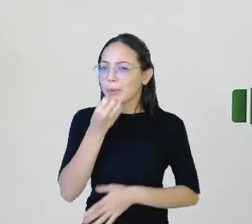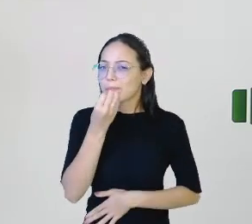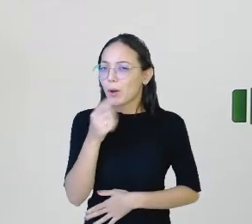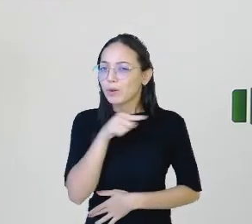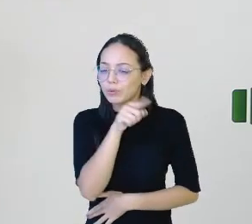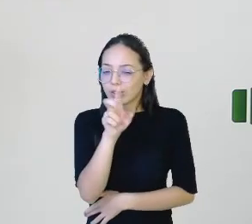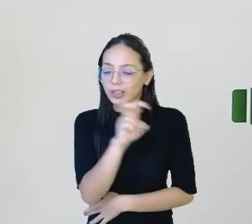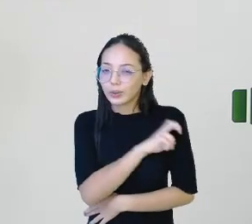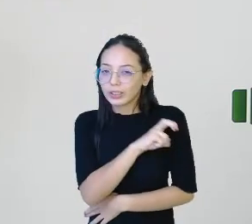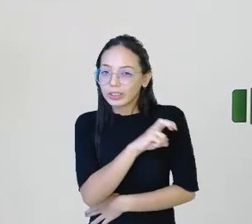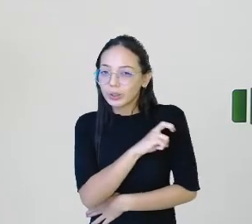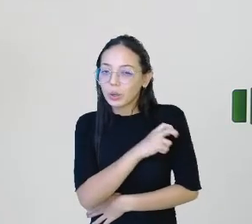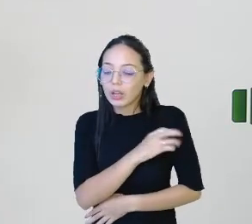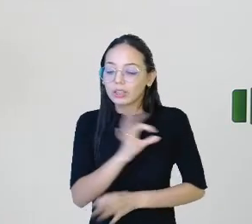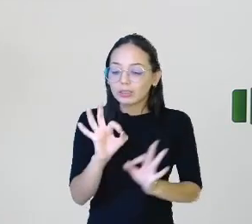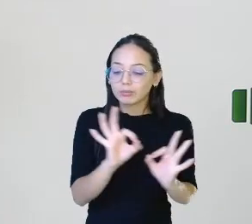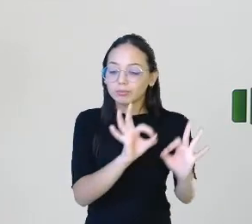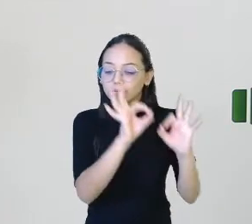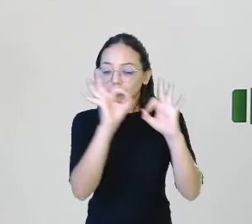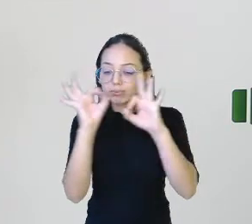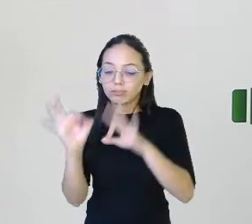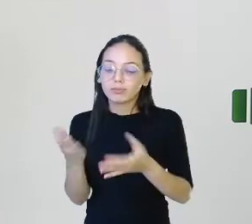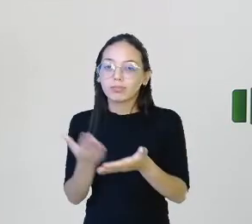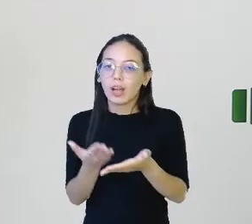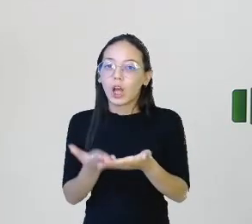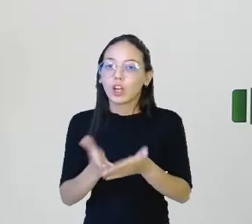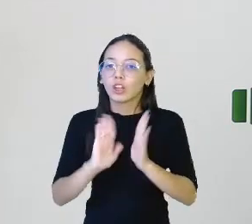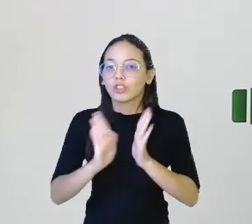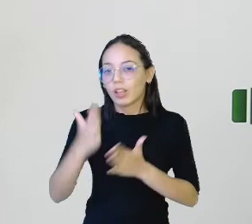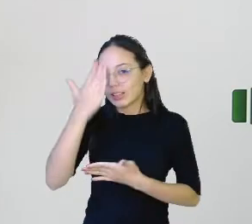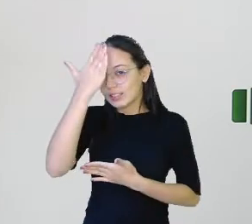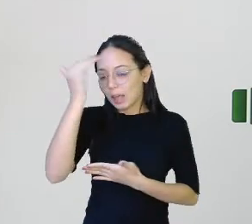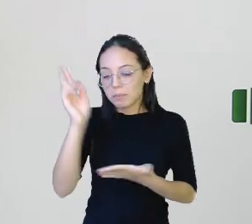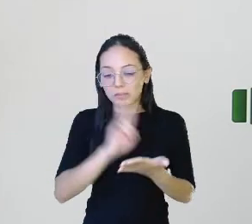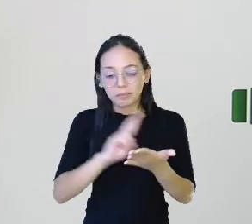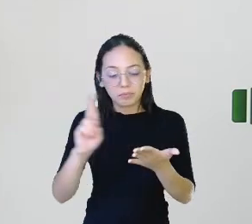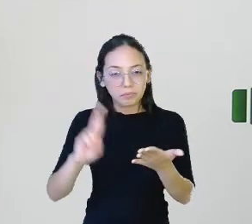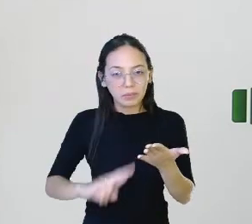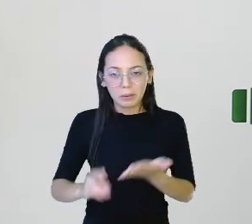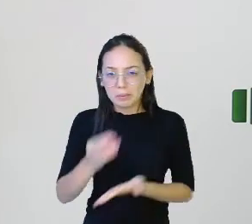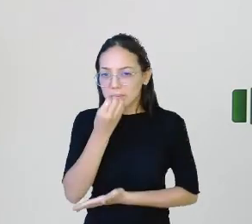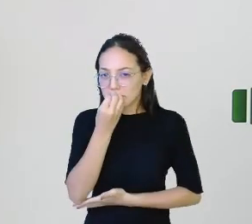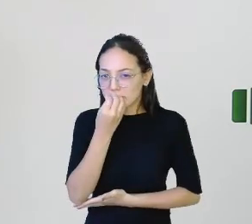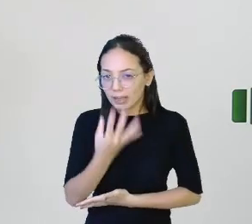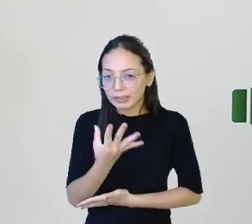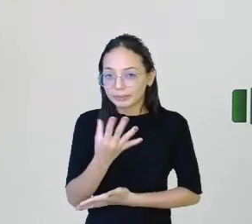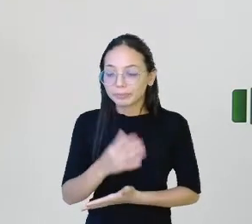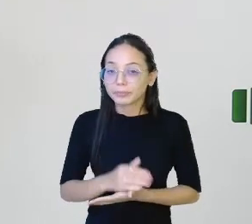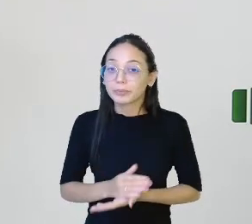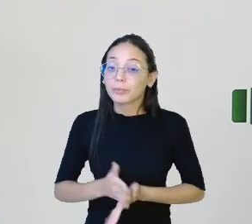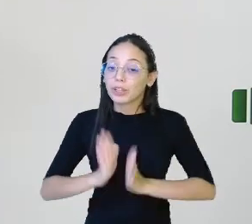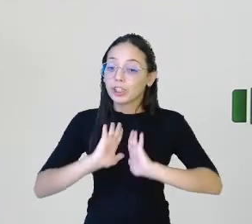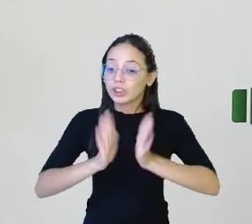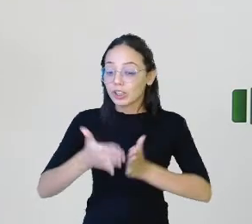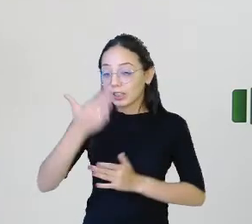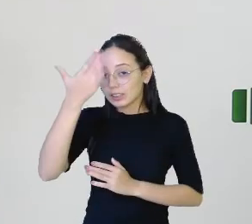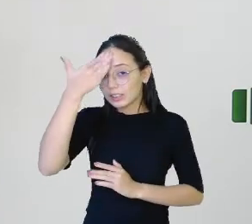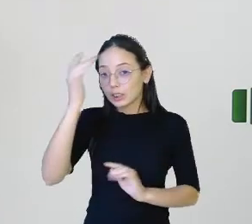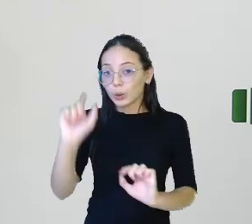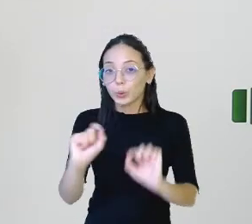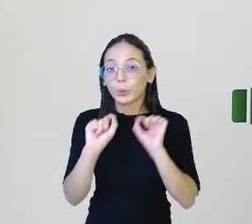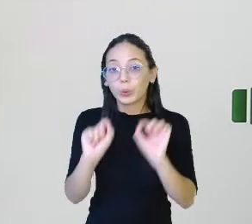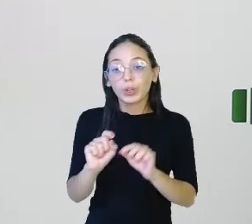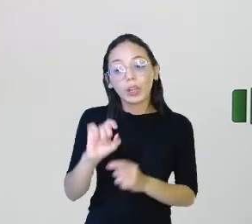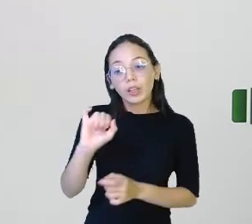do quinto ano que está assistindo essa aula agora já sabe fazer muito bem essa representação. E já compreendeu que a